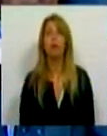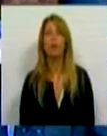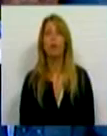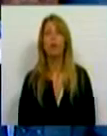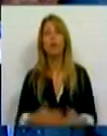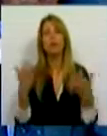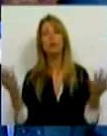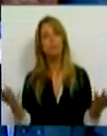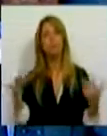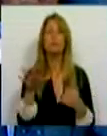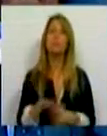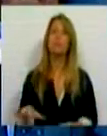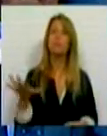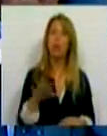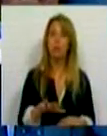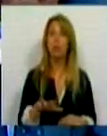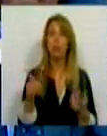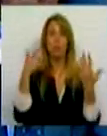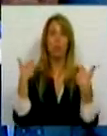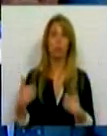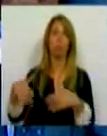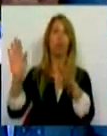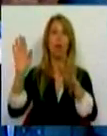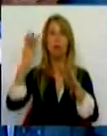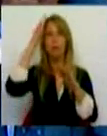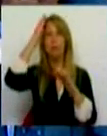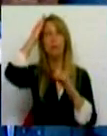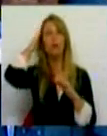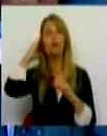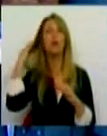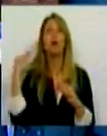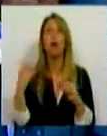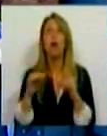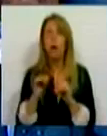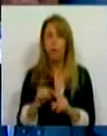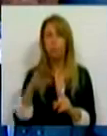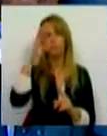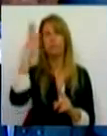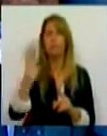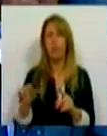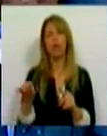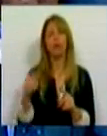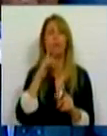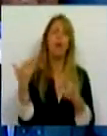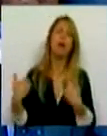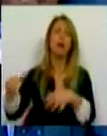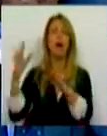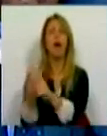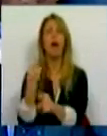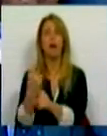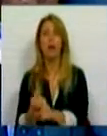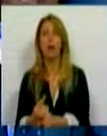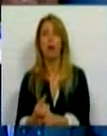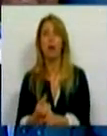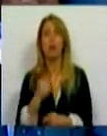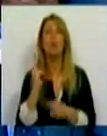E, portanto, a situação em que ele foi deixado é a situação em que foi conscientemente deixado. O